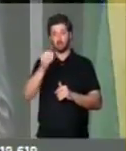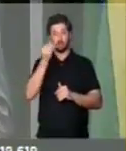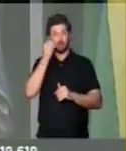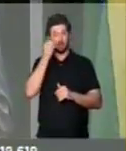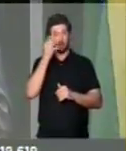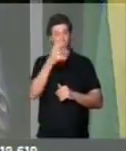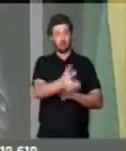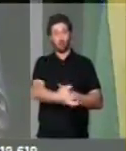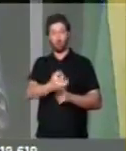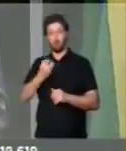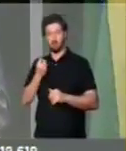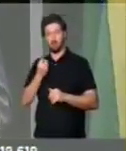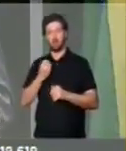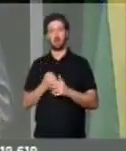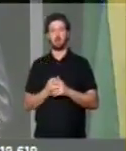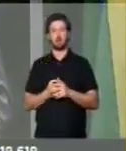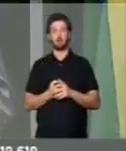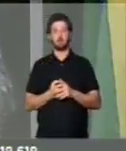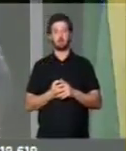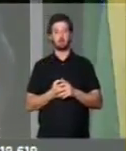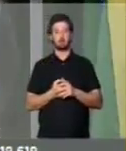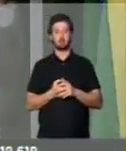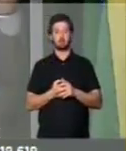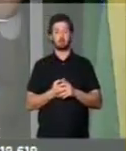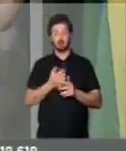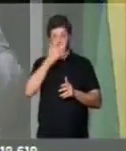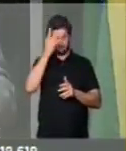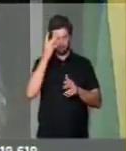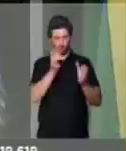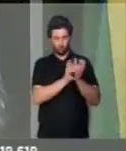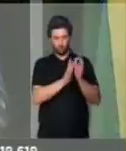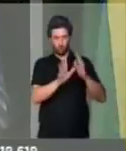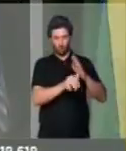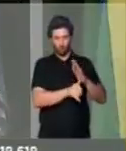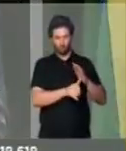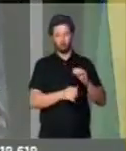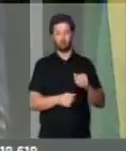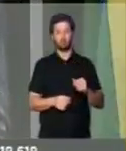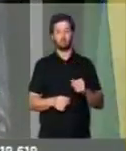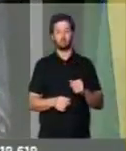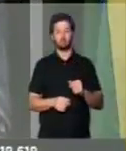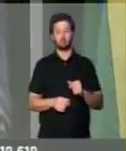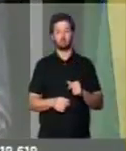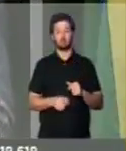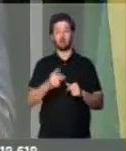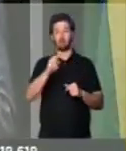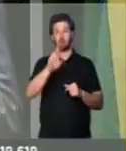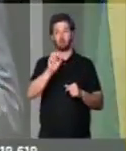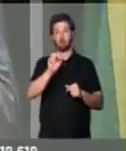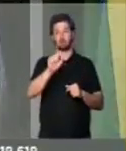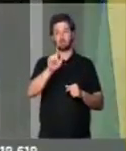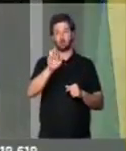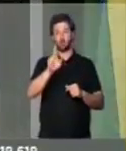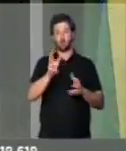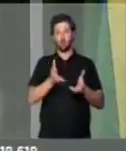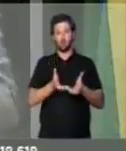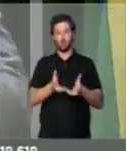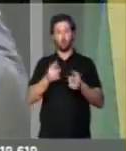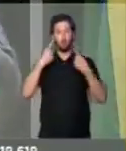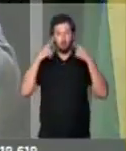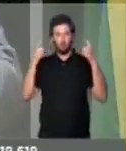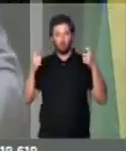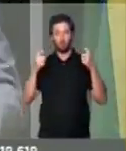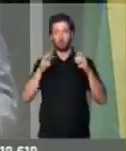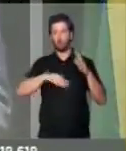tentando buscar, aqueles ladrões que roubaram aquele depósito da Prosegur lá com trator, com bomba,